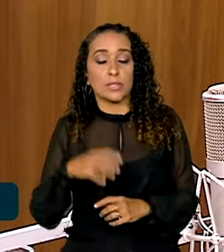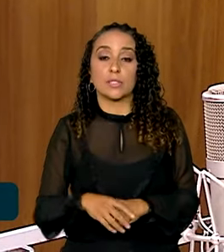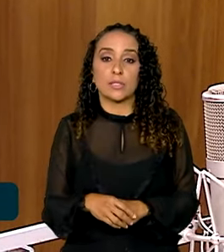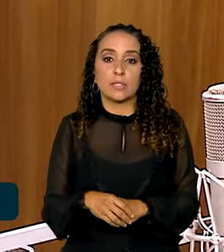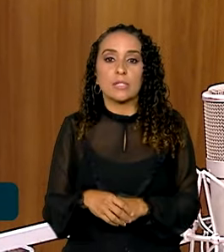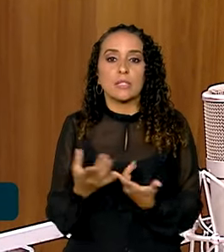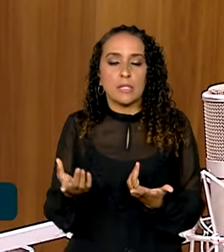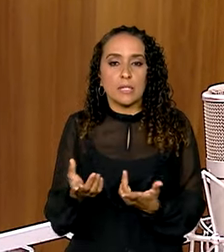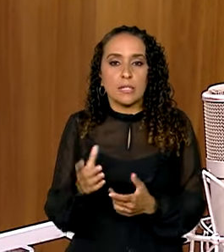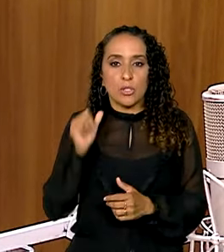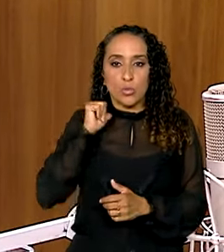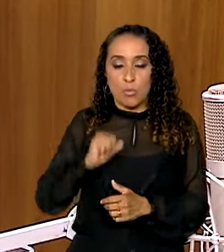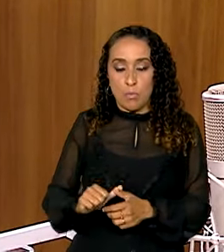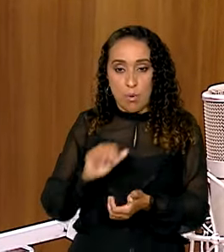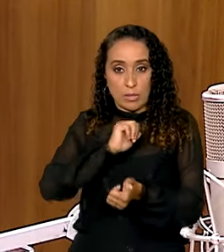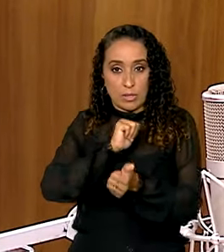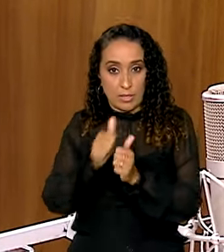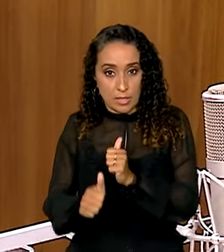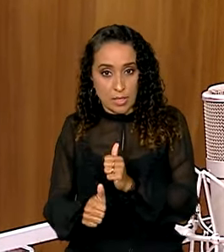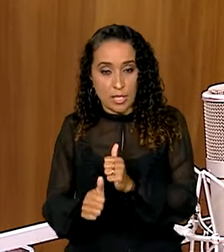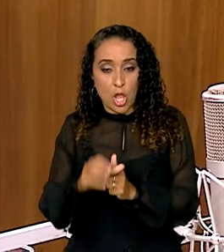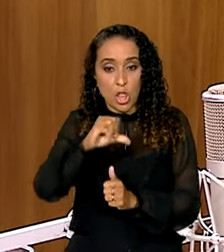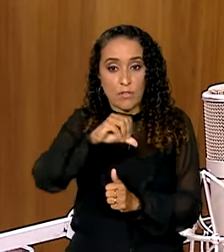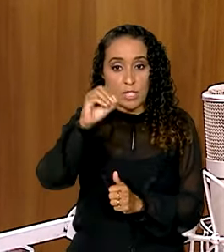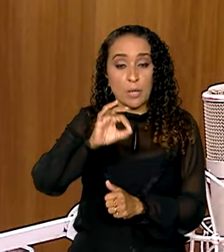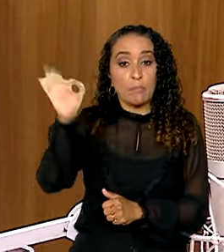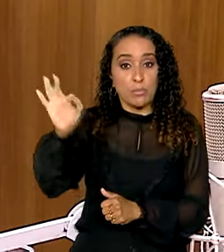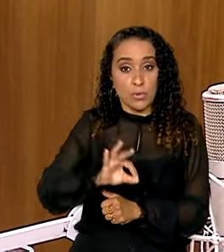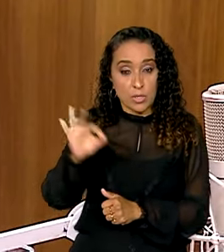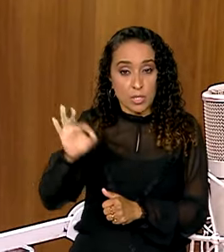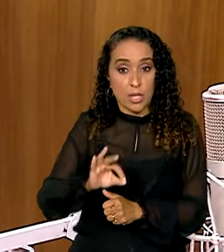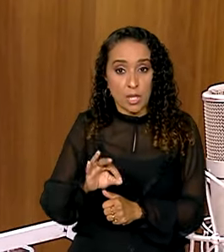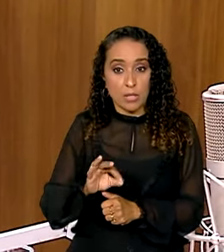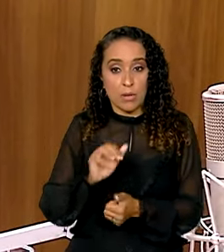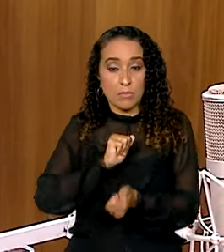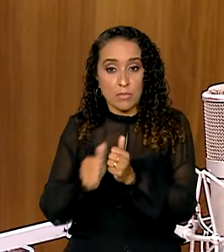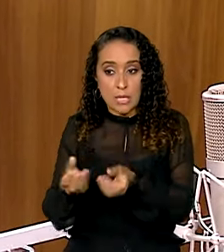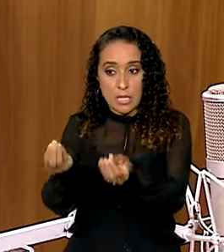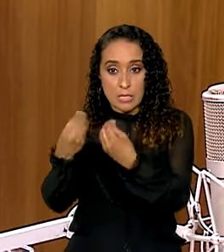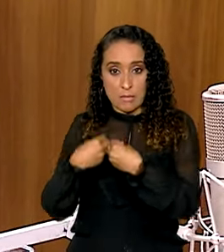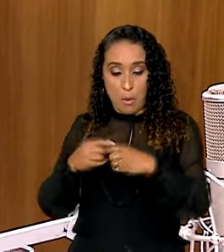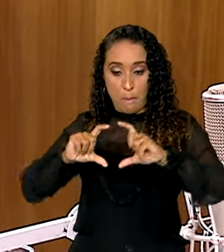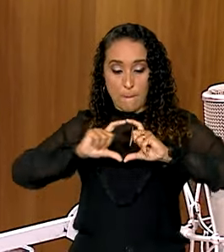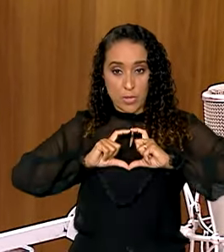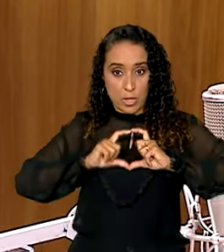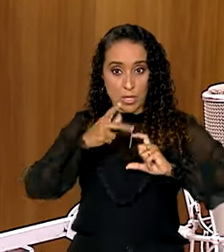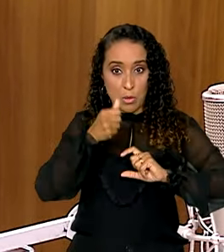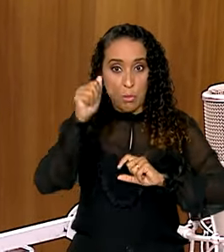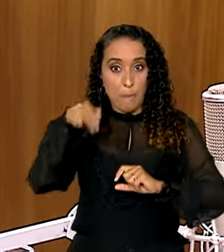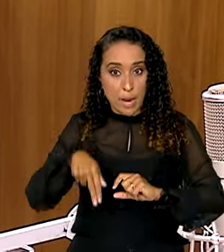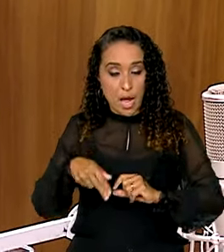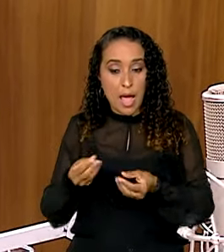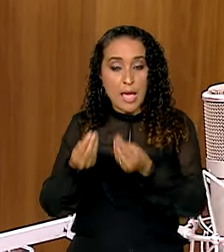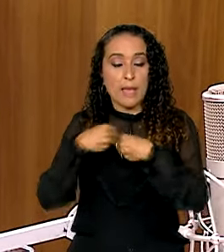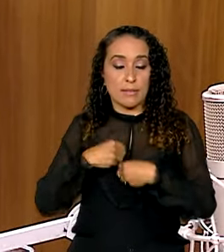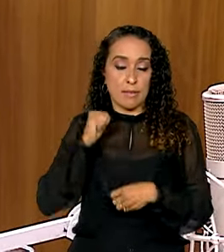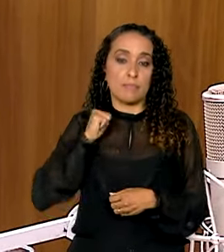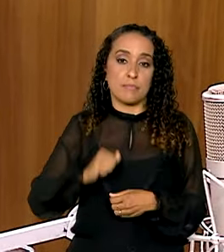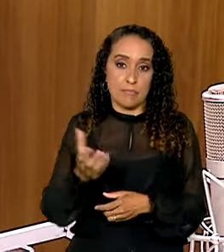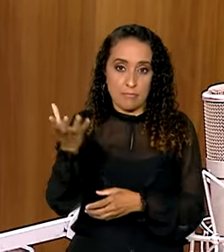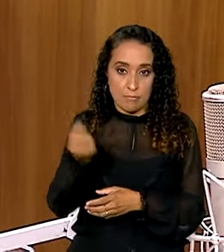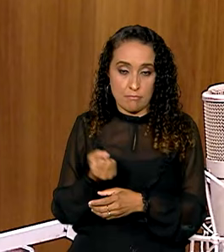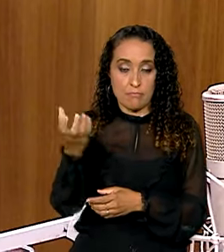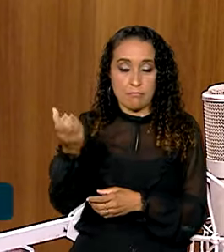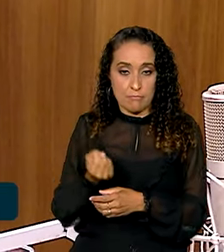da questão do Bolsa Atleta, 90% dos atletas que ganharam medalha no PAN recebem esse benefício.